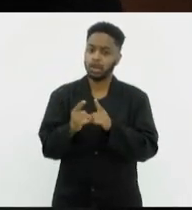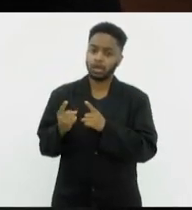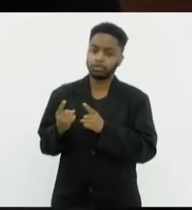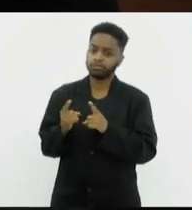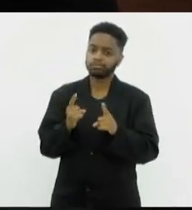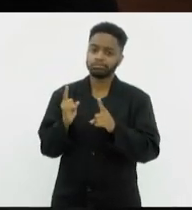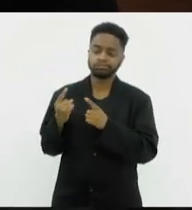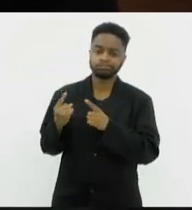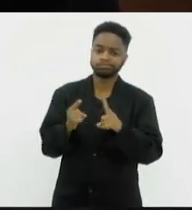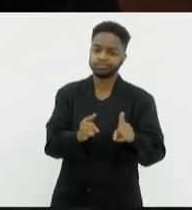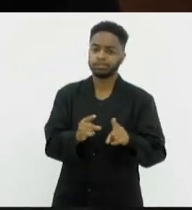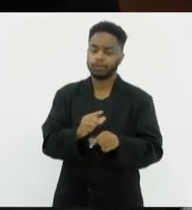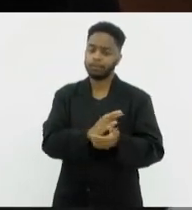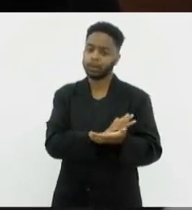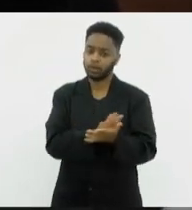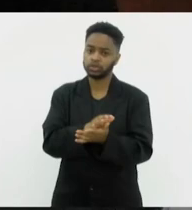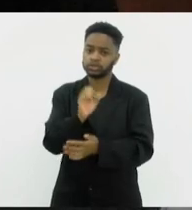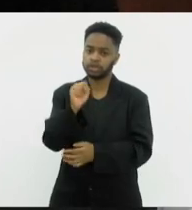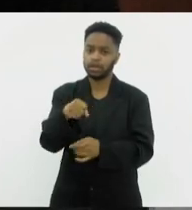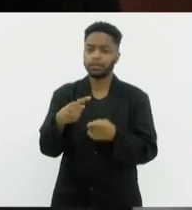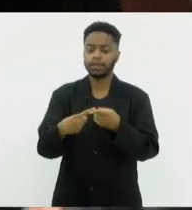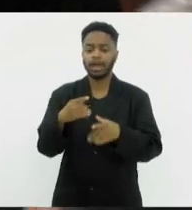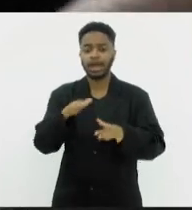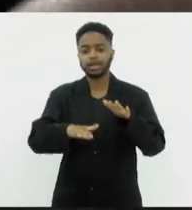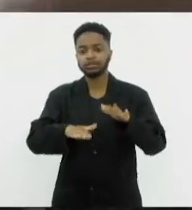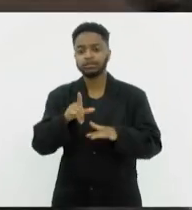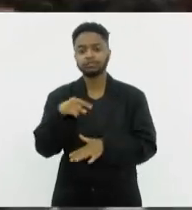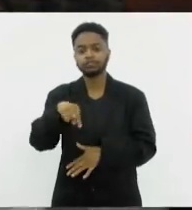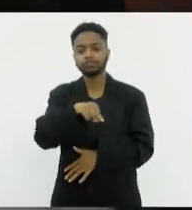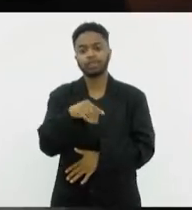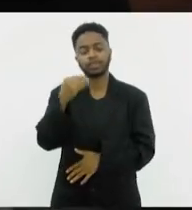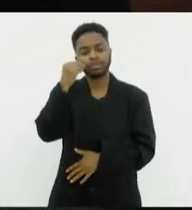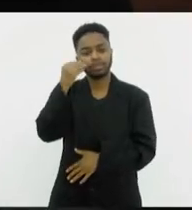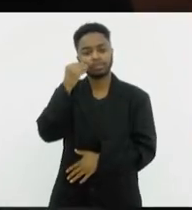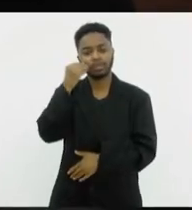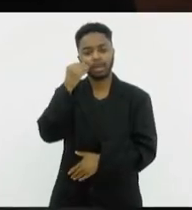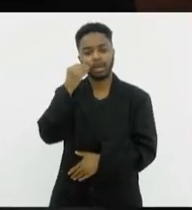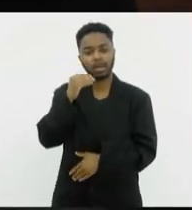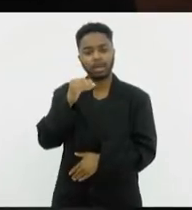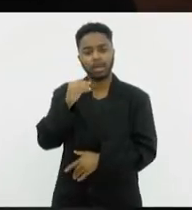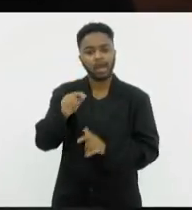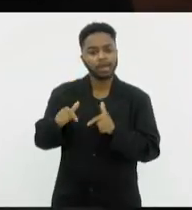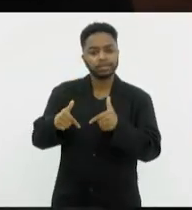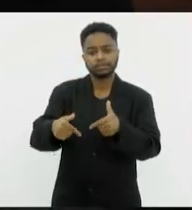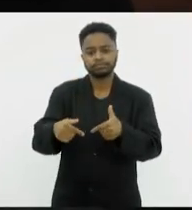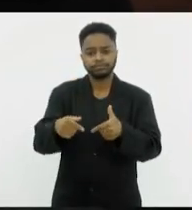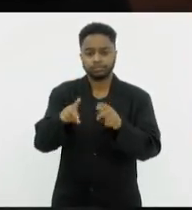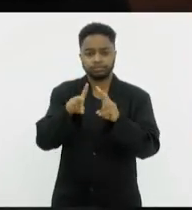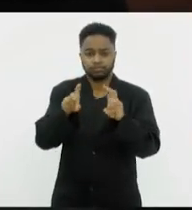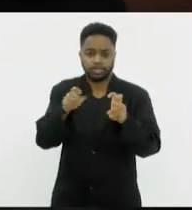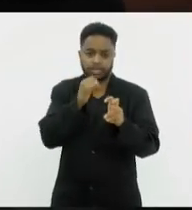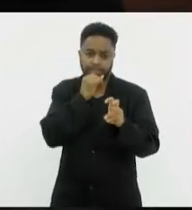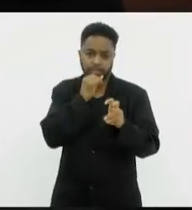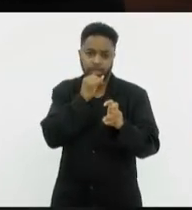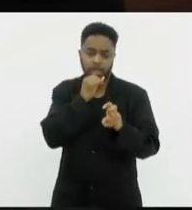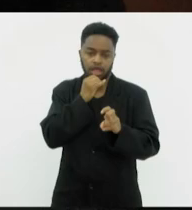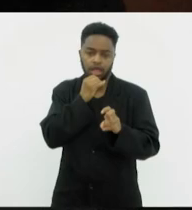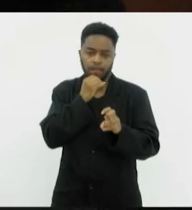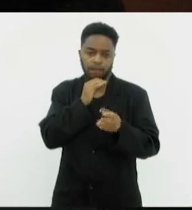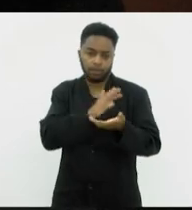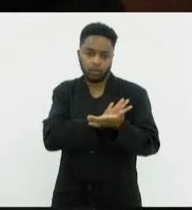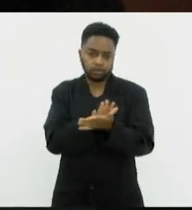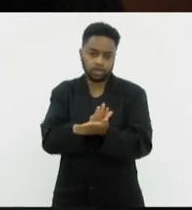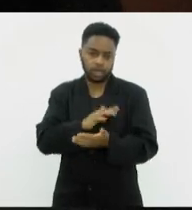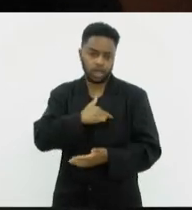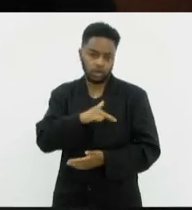sim. Porque muitas vezes, quando você vai mexer fundo na intolerância religiosa, você encontra poderosos no